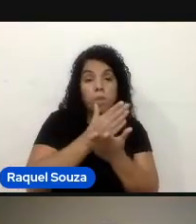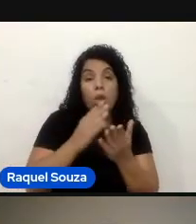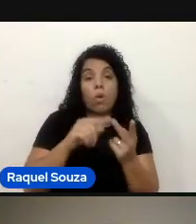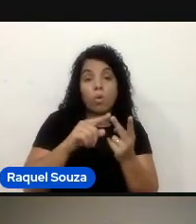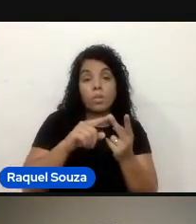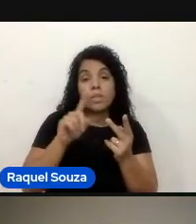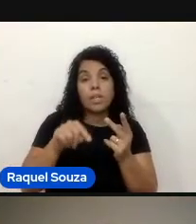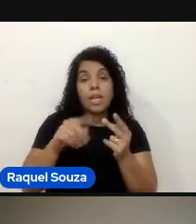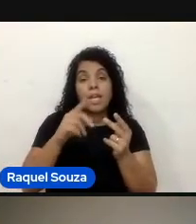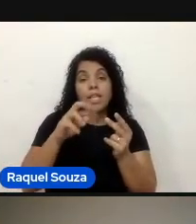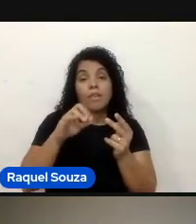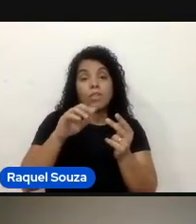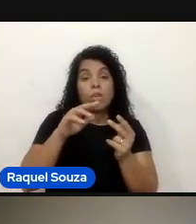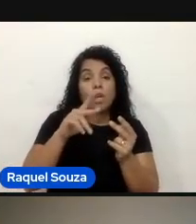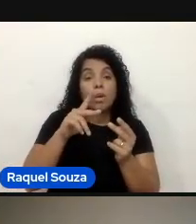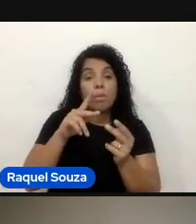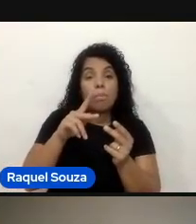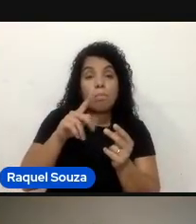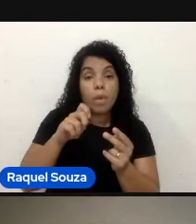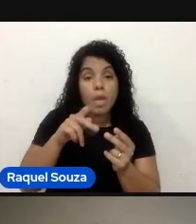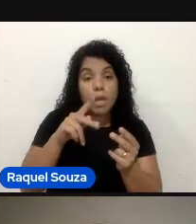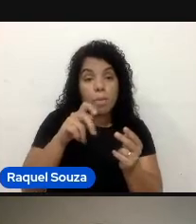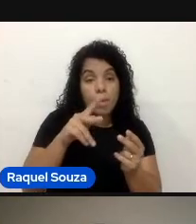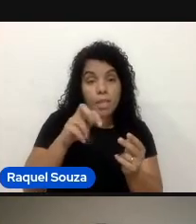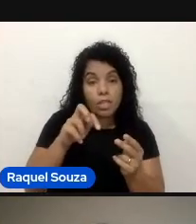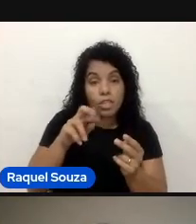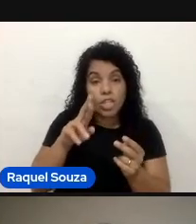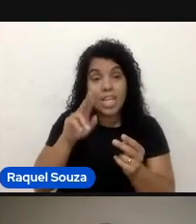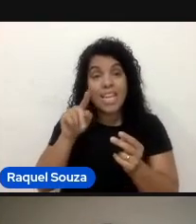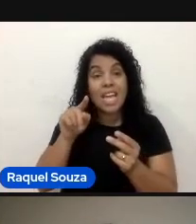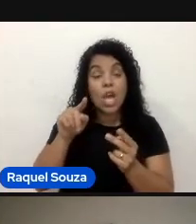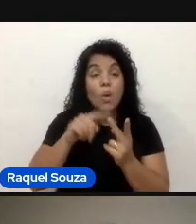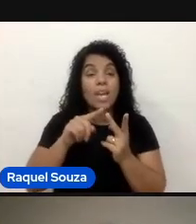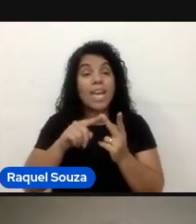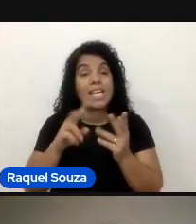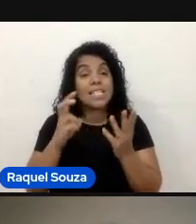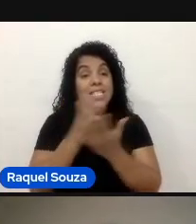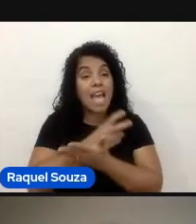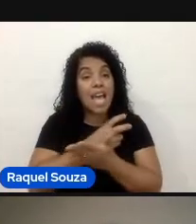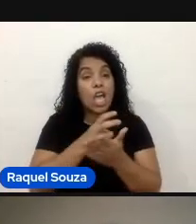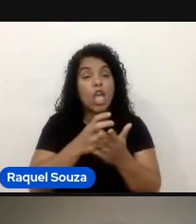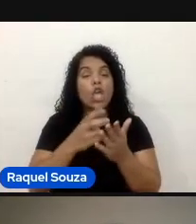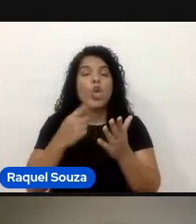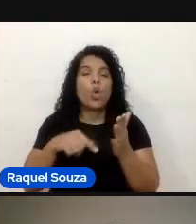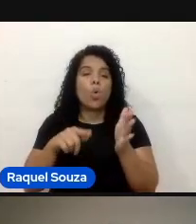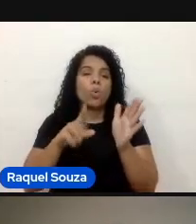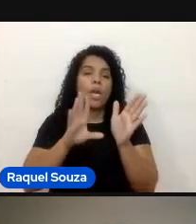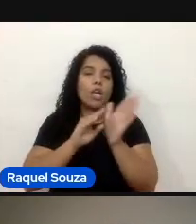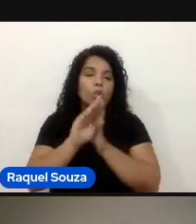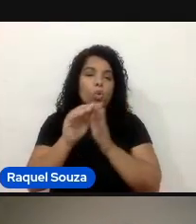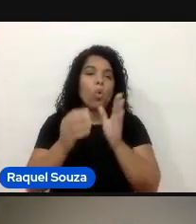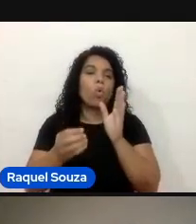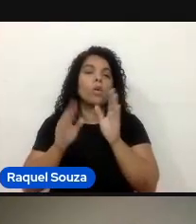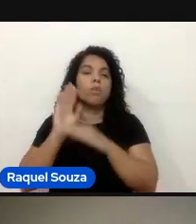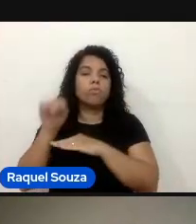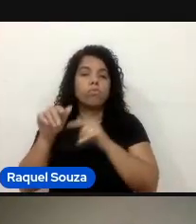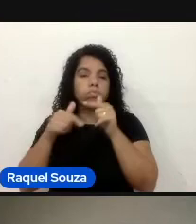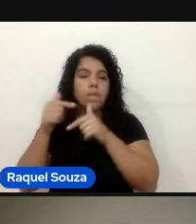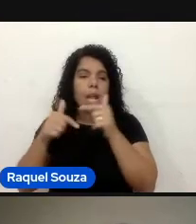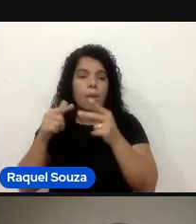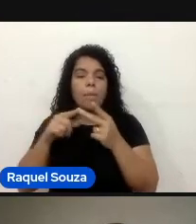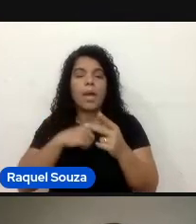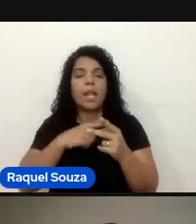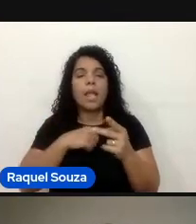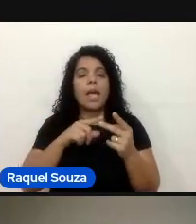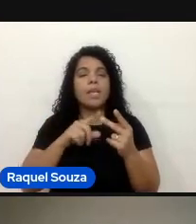projeto, eles saíram do Google, eles foram trabalhar na Microsoft, e eles criaram esse fork do Puppeteer, só